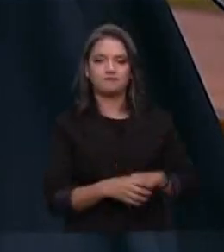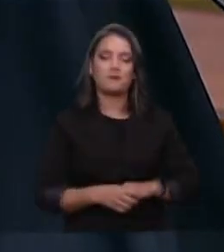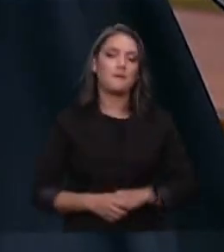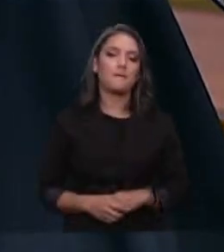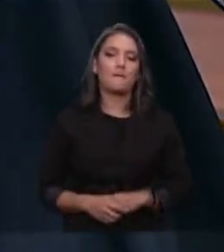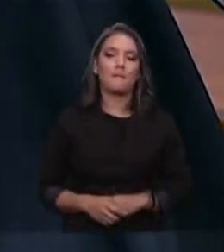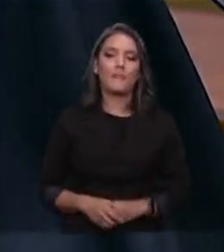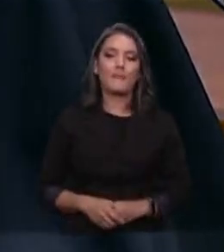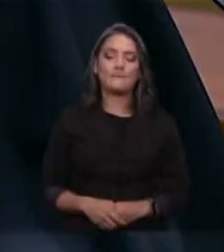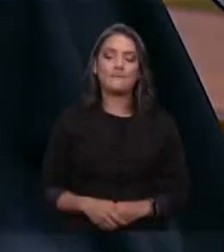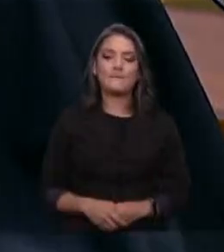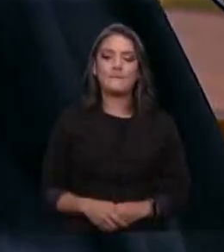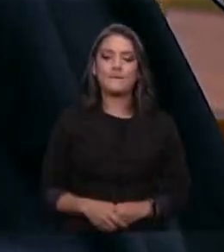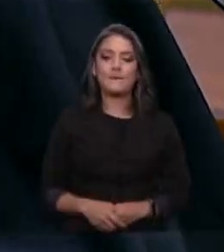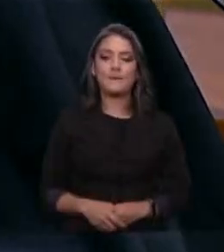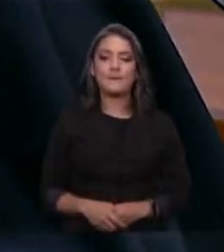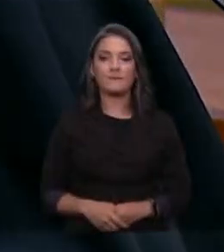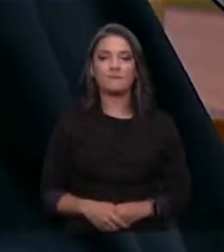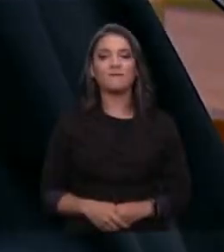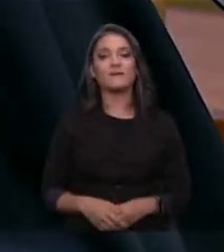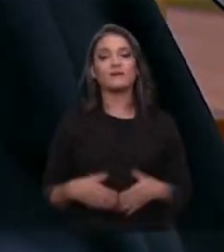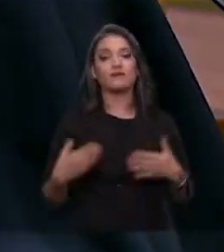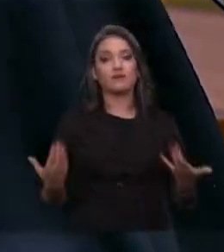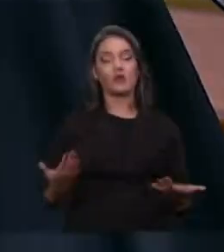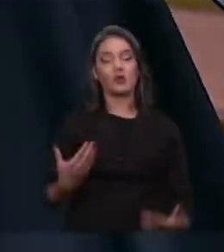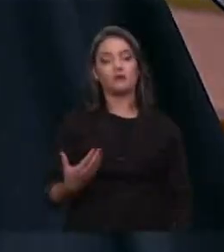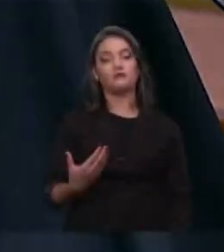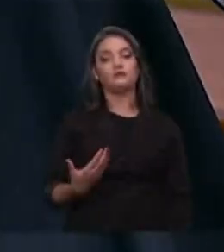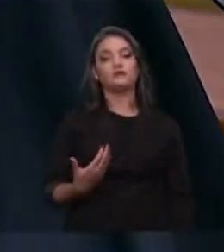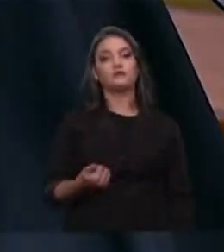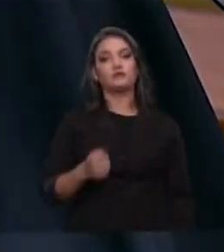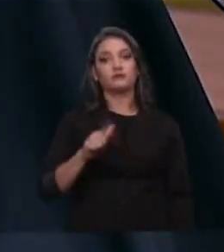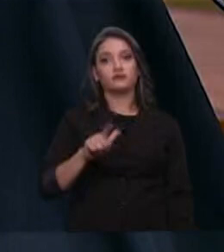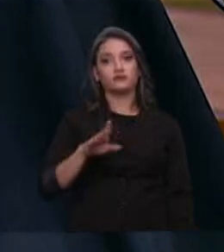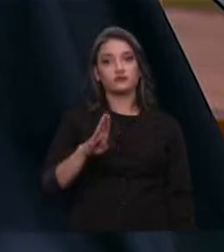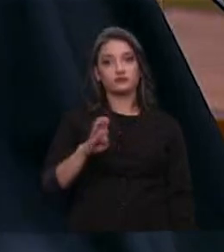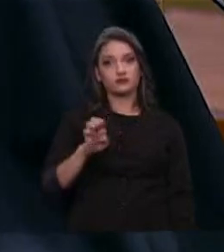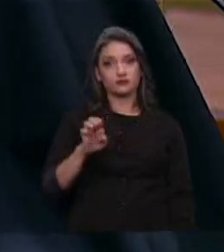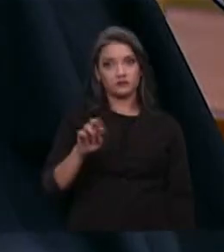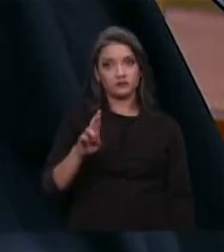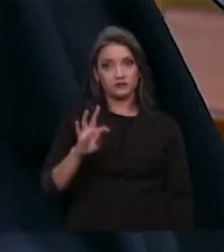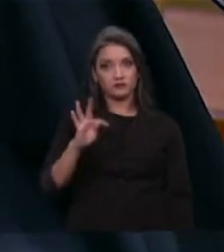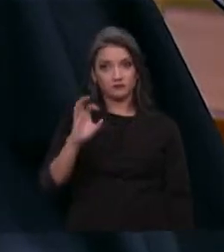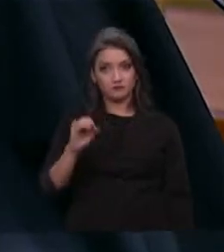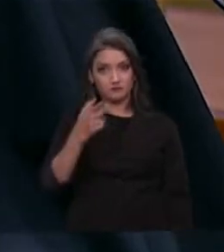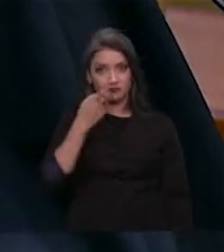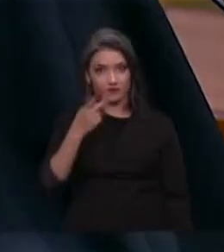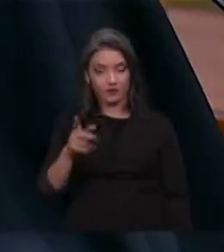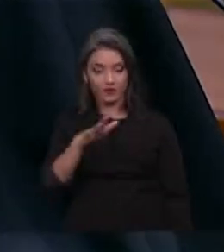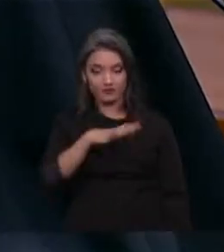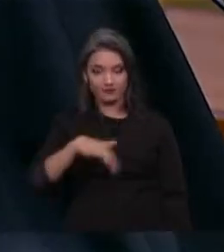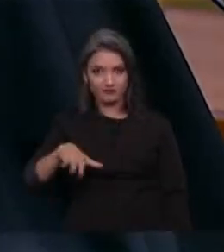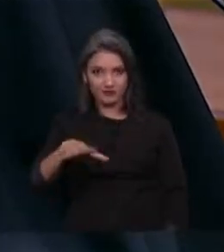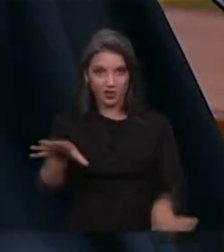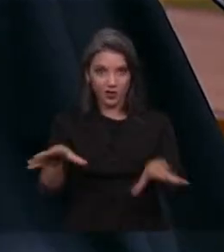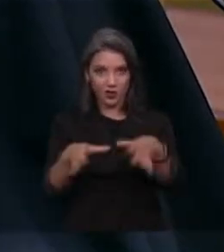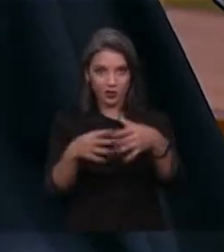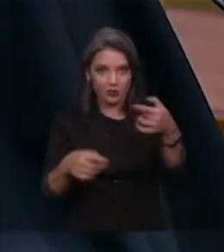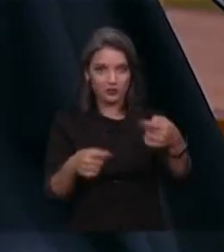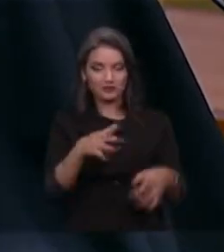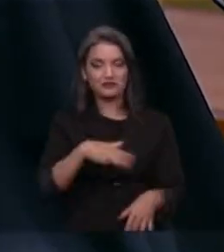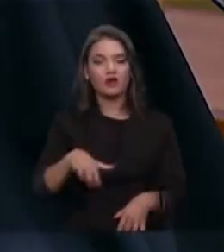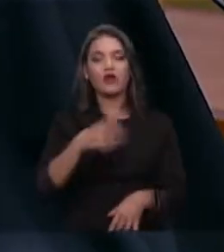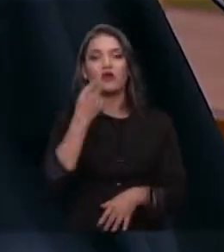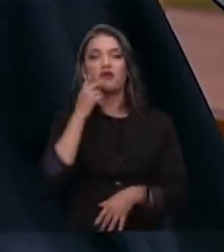7.106. Digo eu, Alberto Youssef afirma, por sua vez, que se dizia no meio político que Fernando Collor tinha